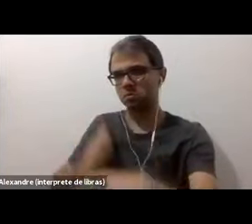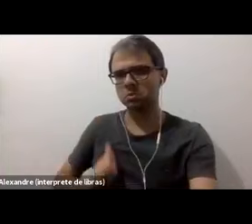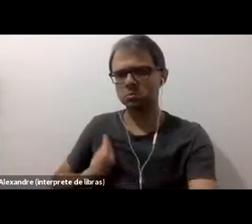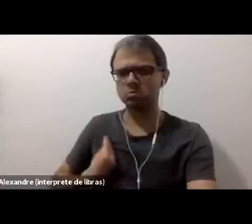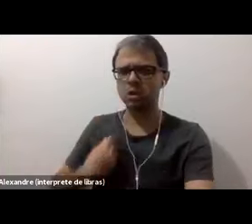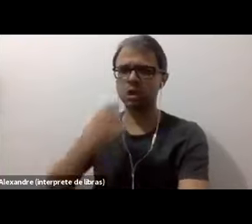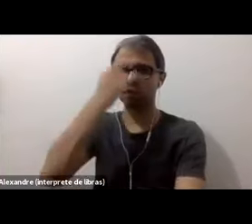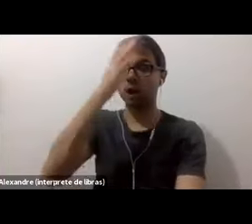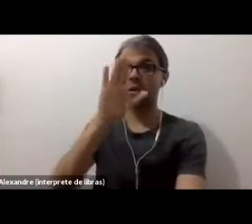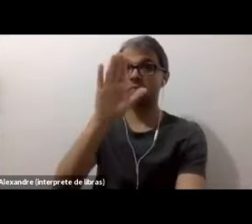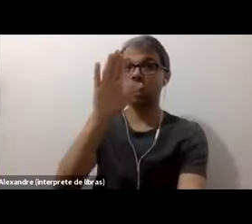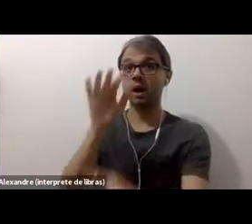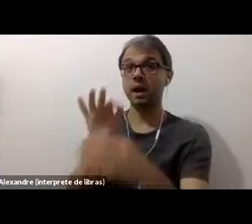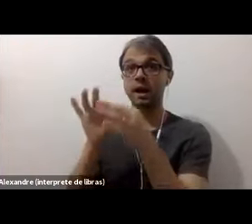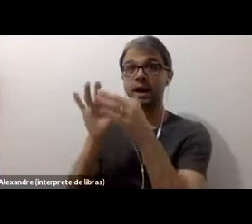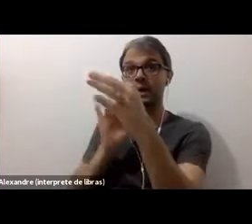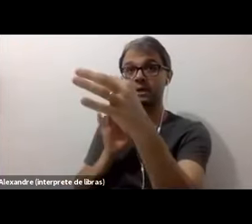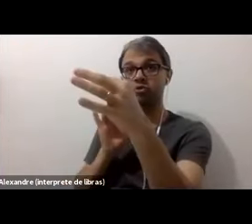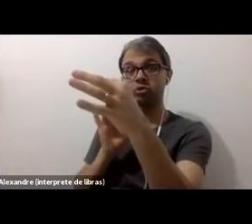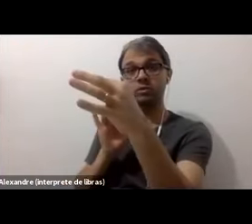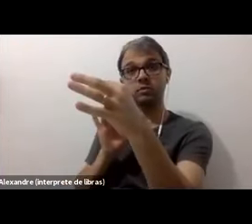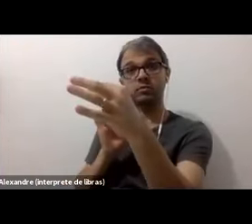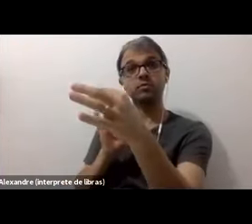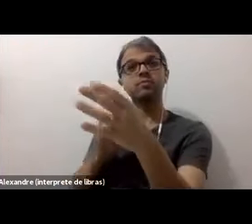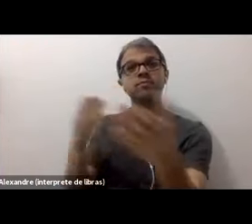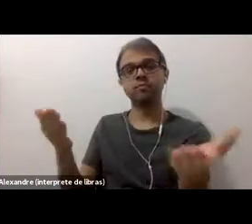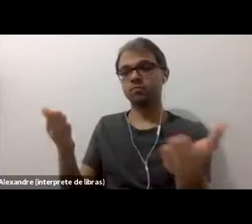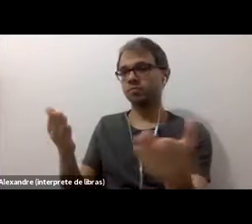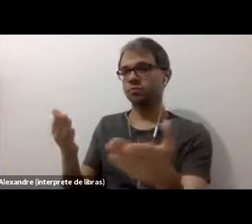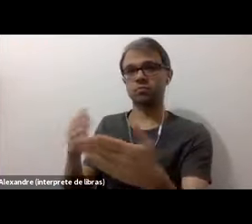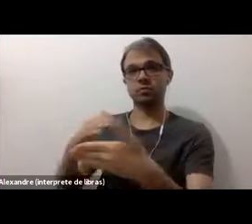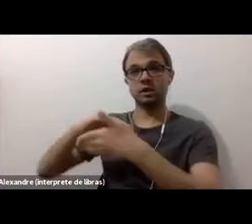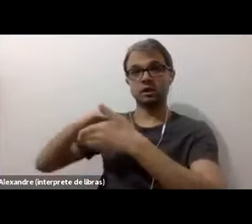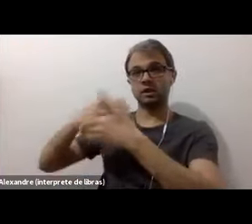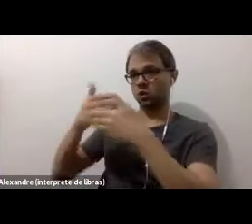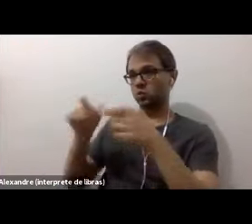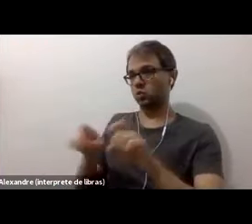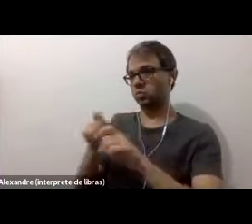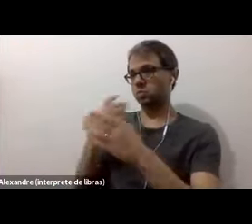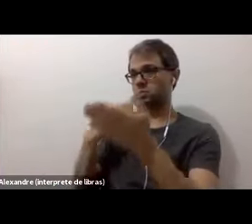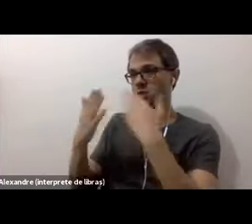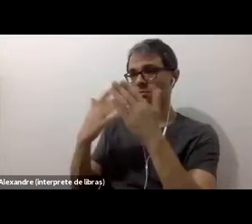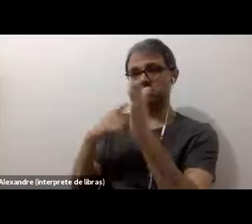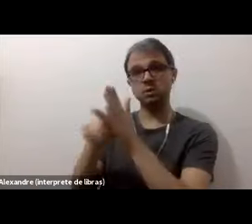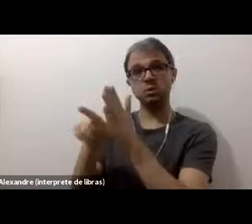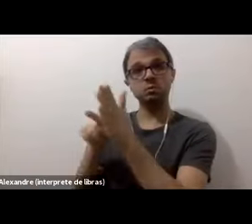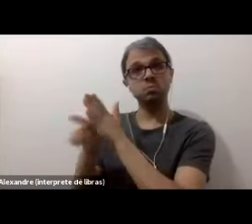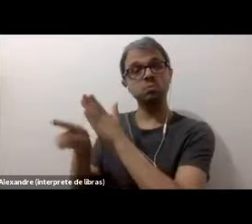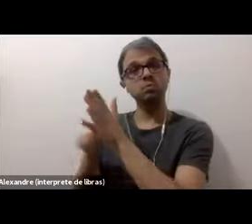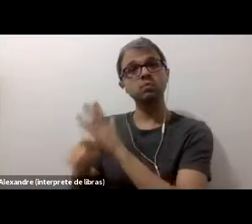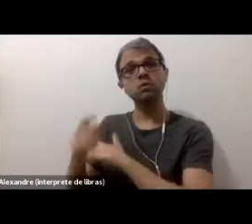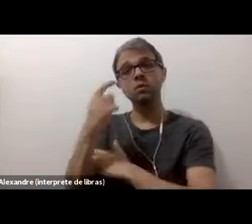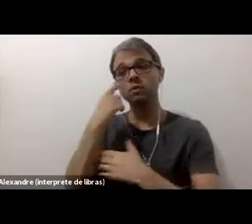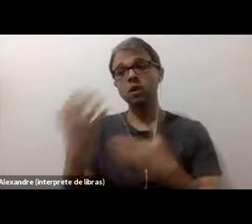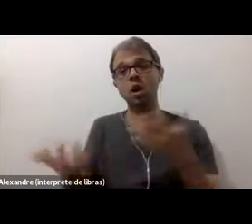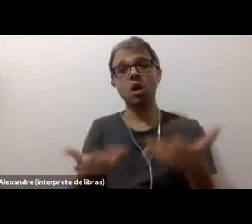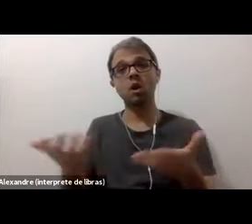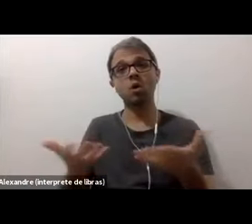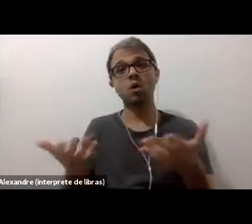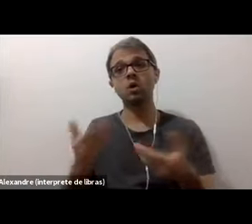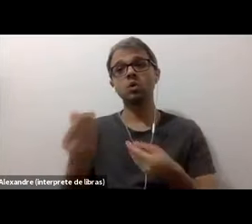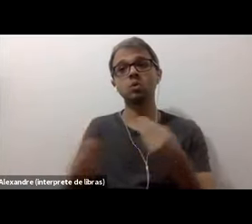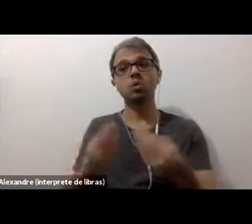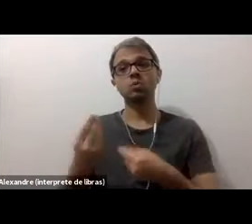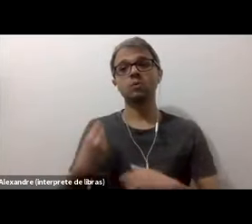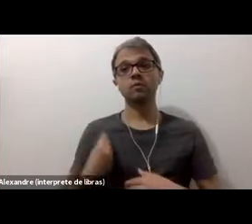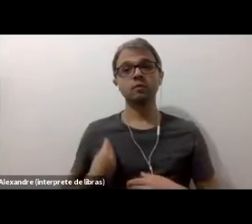a pergunta, né, dos sentimentos com relação a esse momento que eles estão vivendo, e também pelo brincar, né?